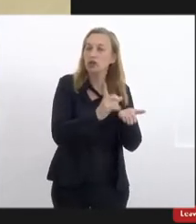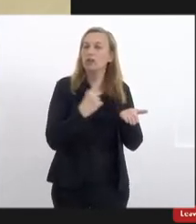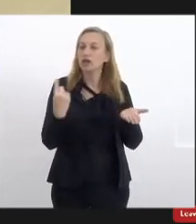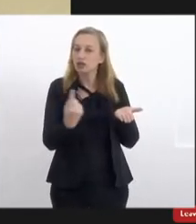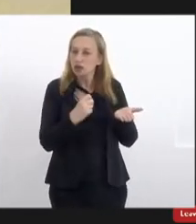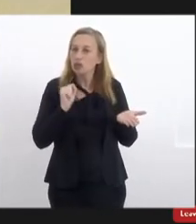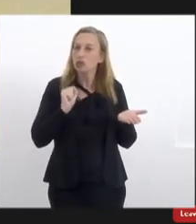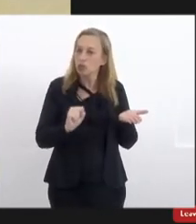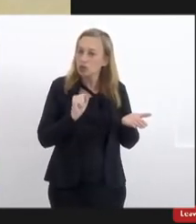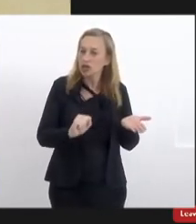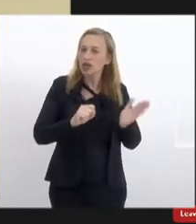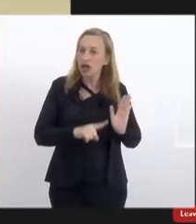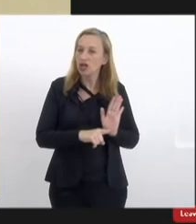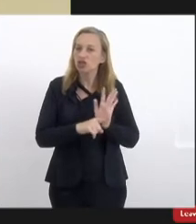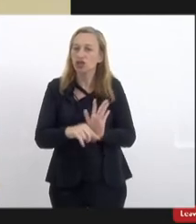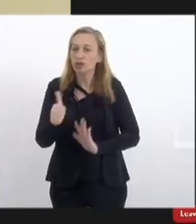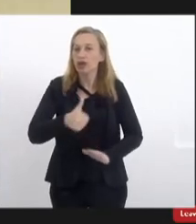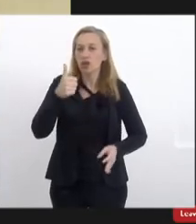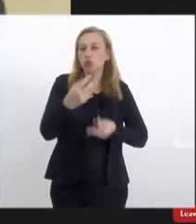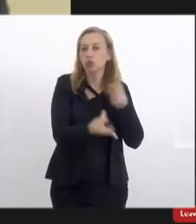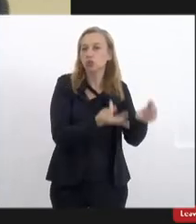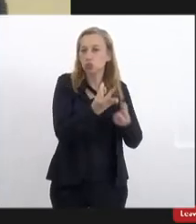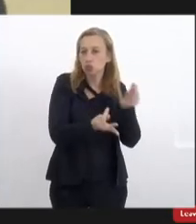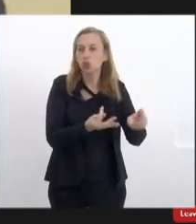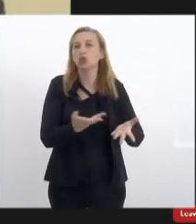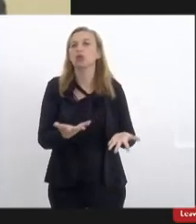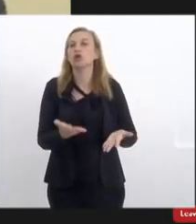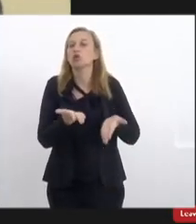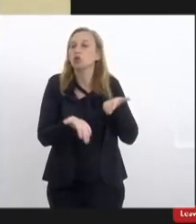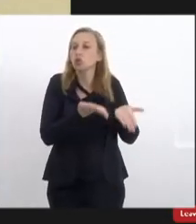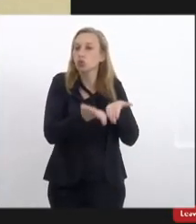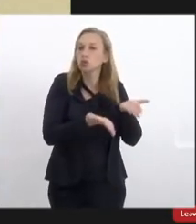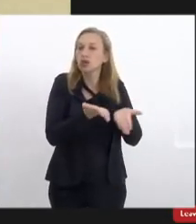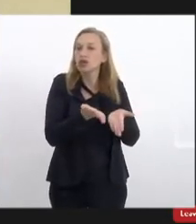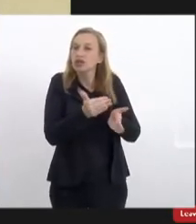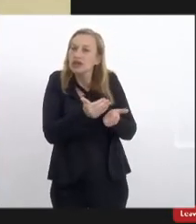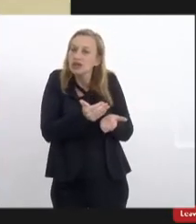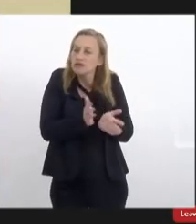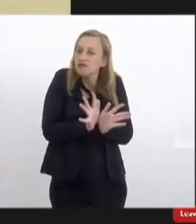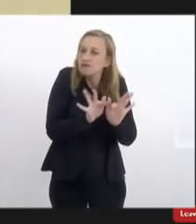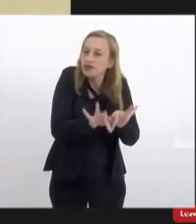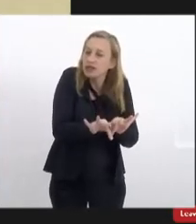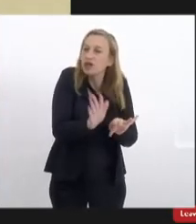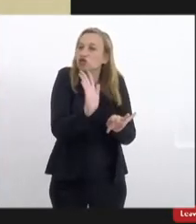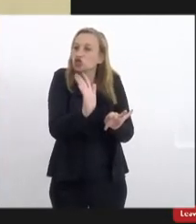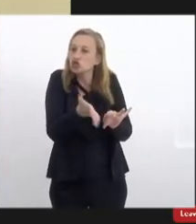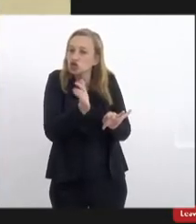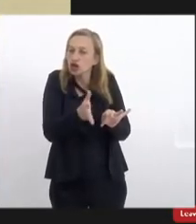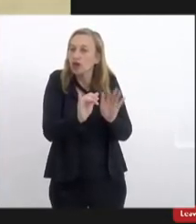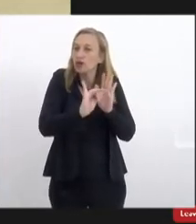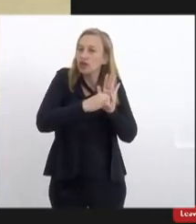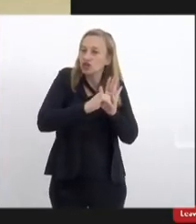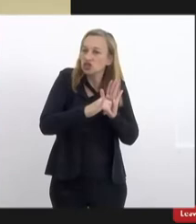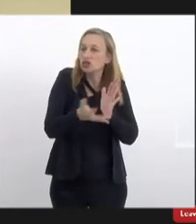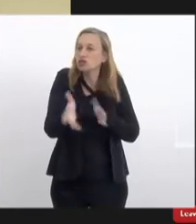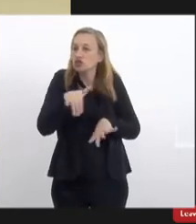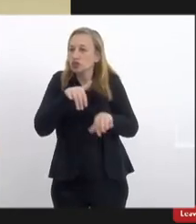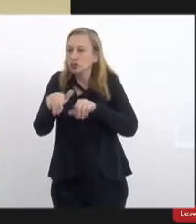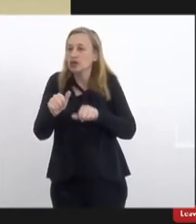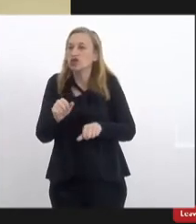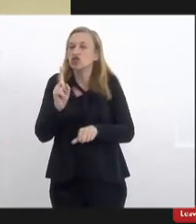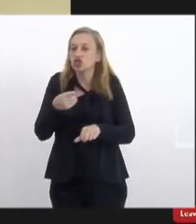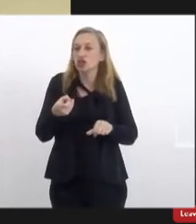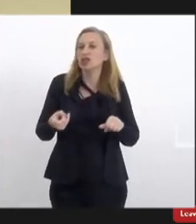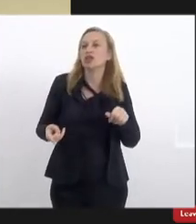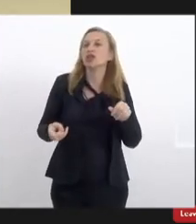poder custear o tratamento, está em fase final o nosso edital de chamamento, isso já se encontra